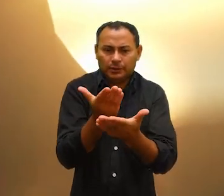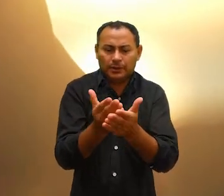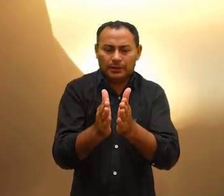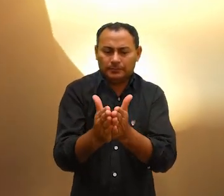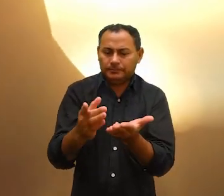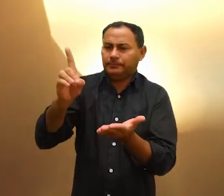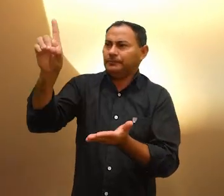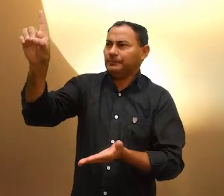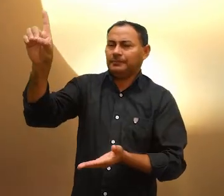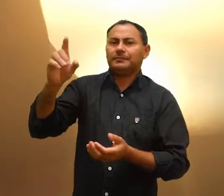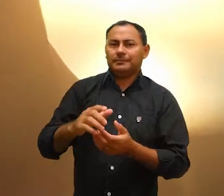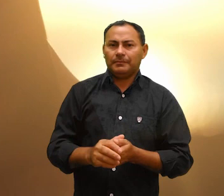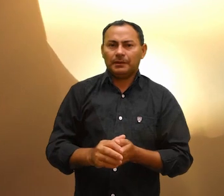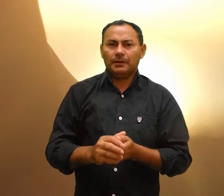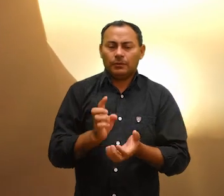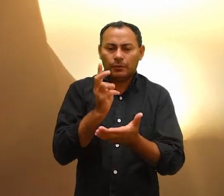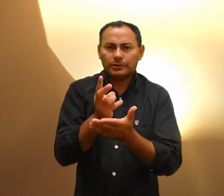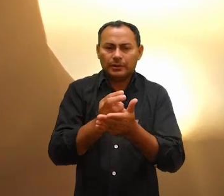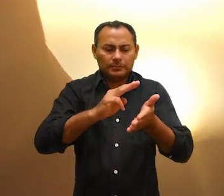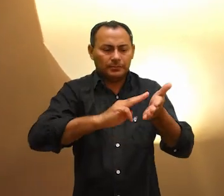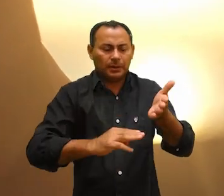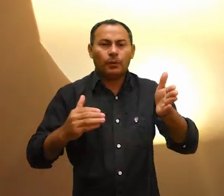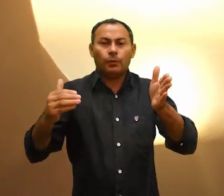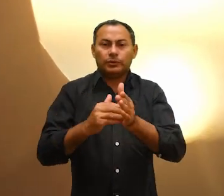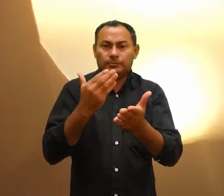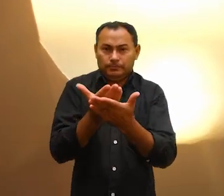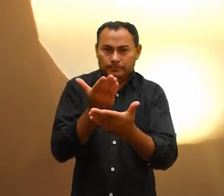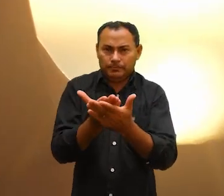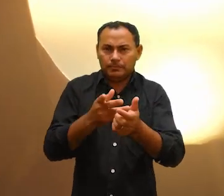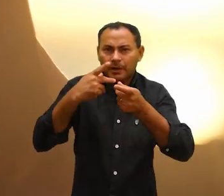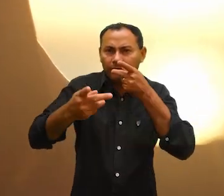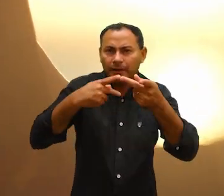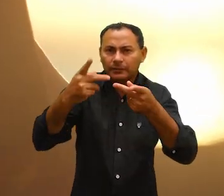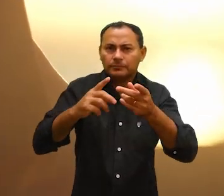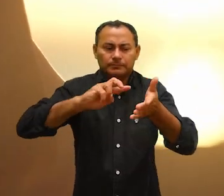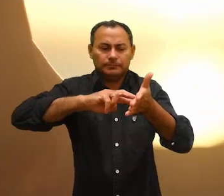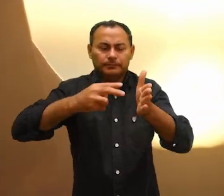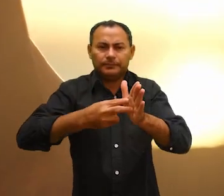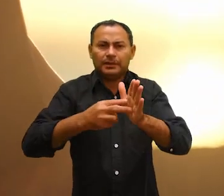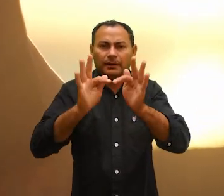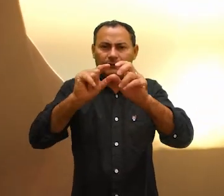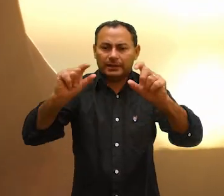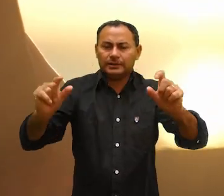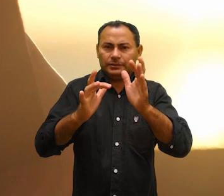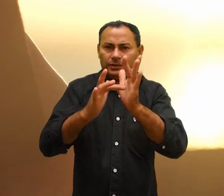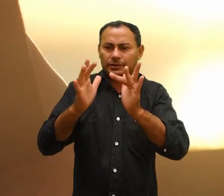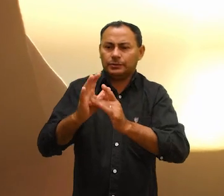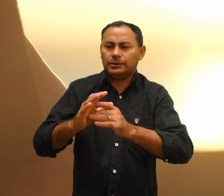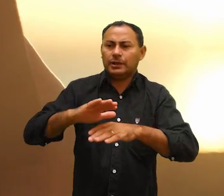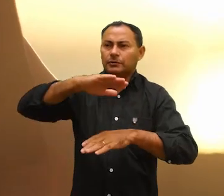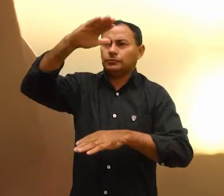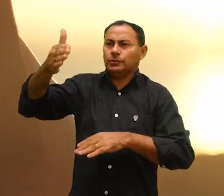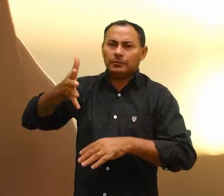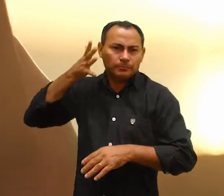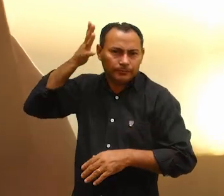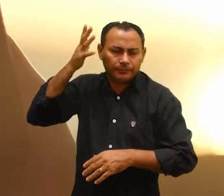estudando a Bíblia Sagrada. Vamos continuar a mensagem do último estudo, ou seja, falaremos sobre o significado da frase de Jesus do Sermão do